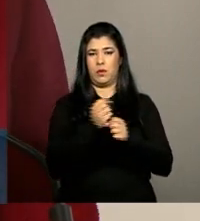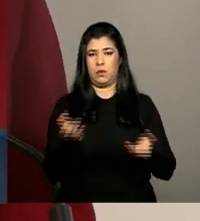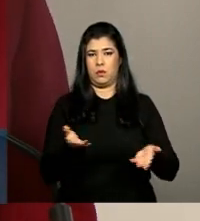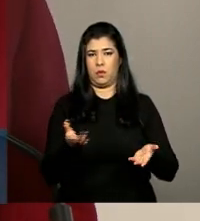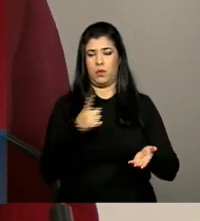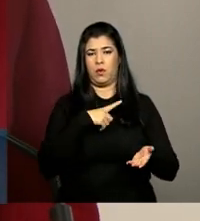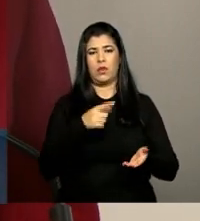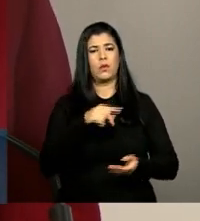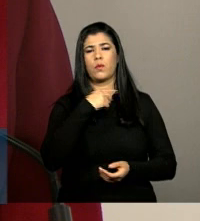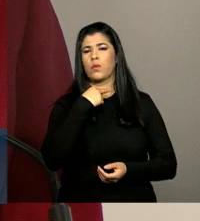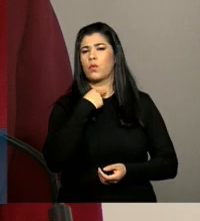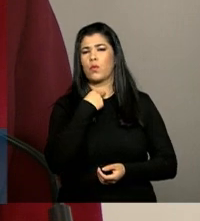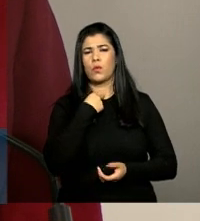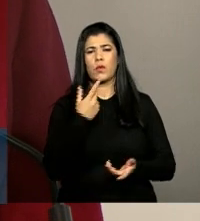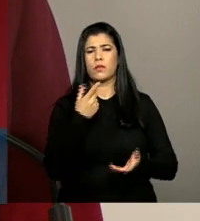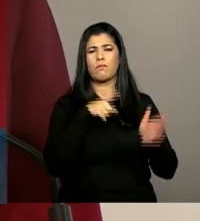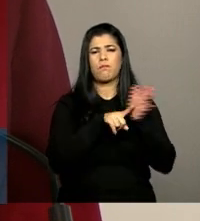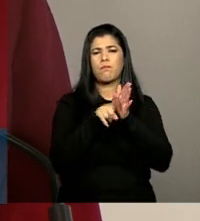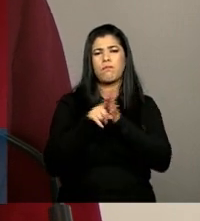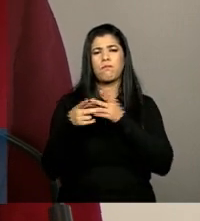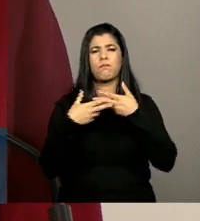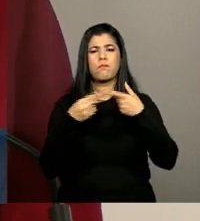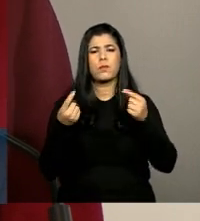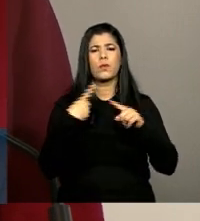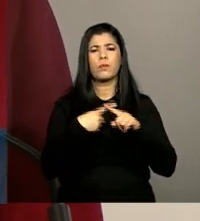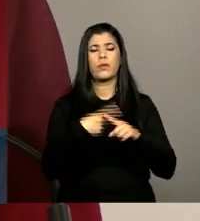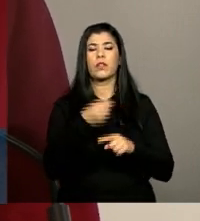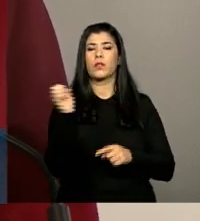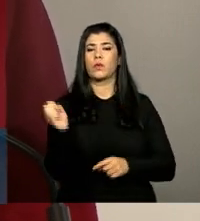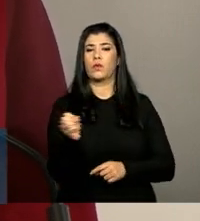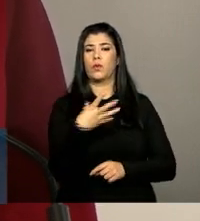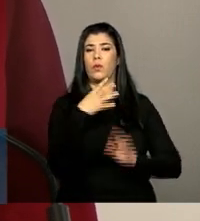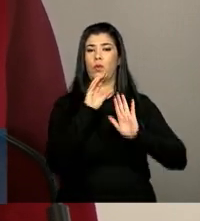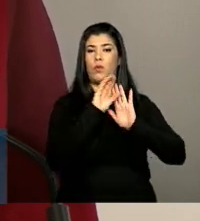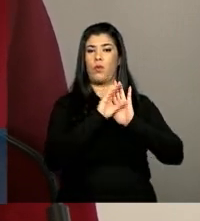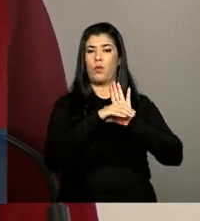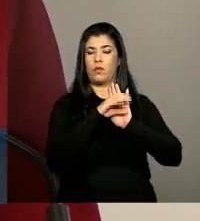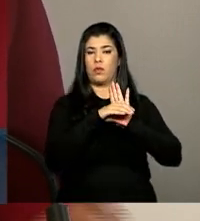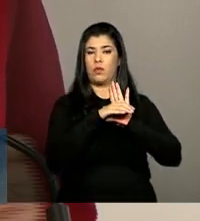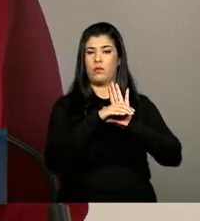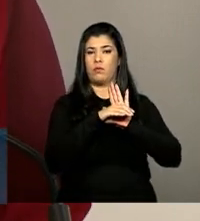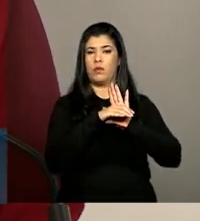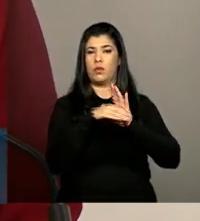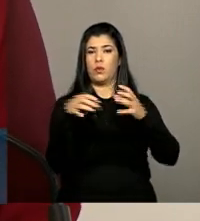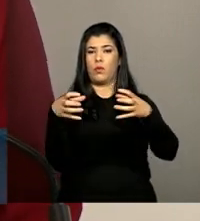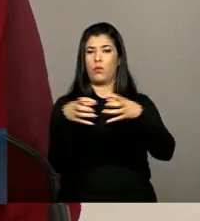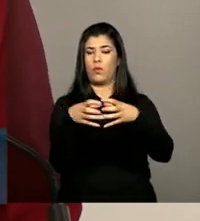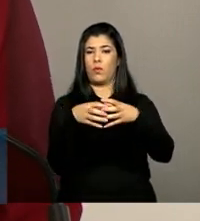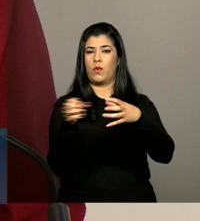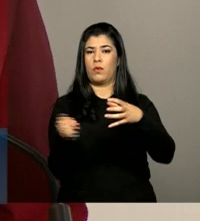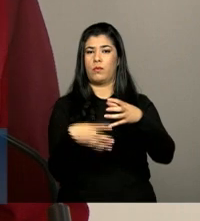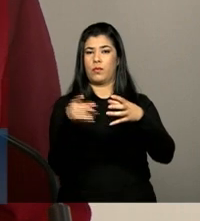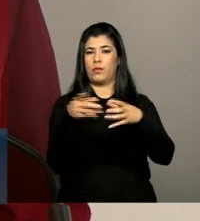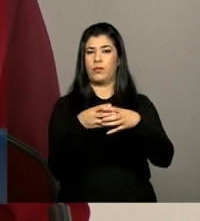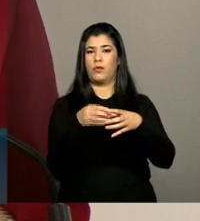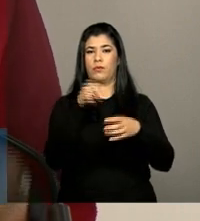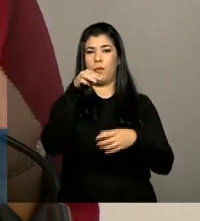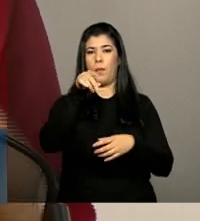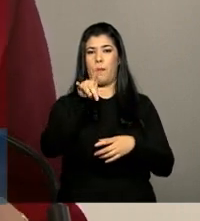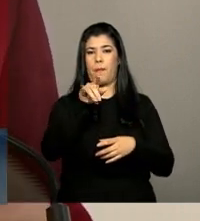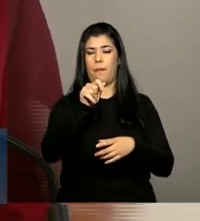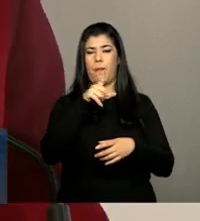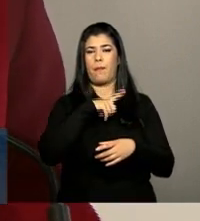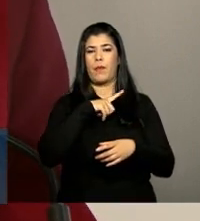inquestionável que esse conceito se tornou uma peça chave uma